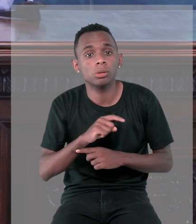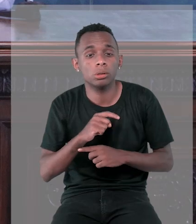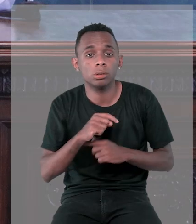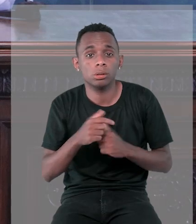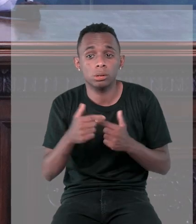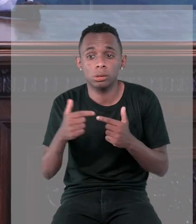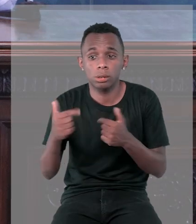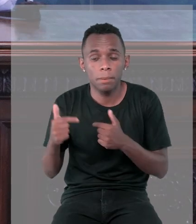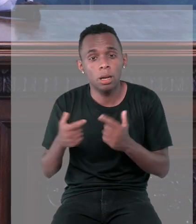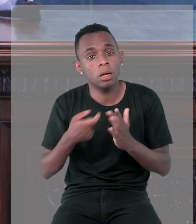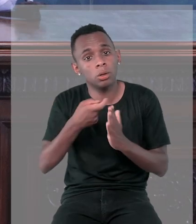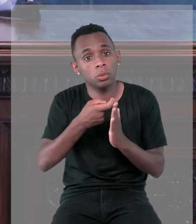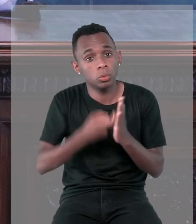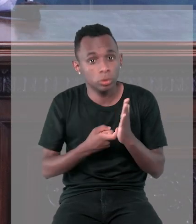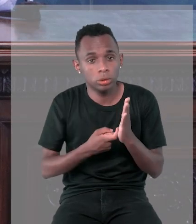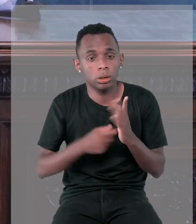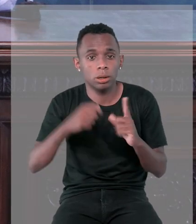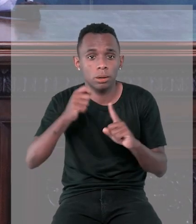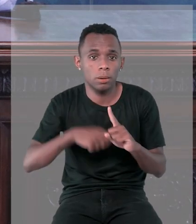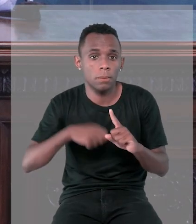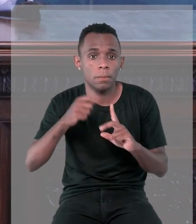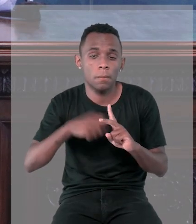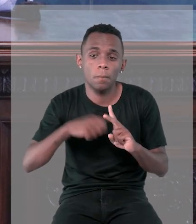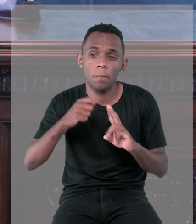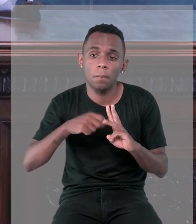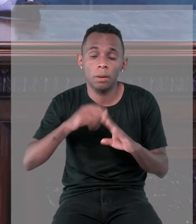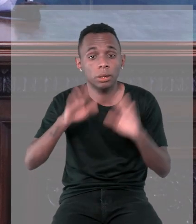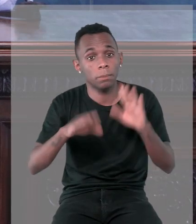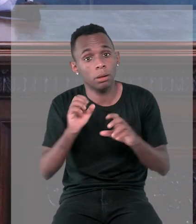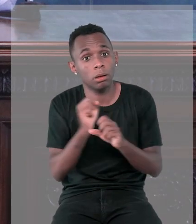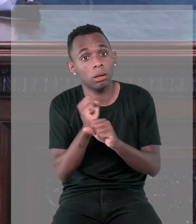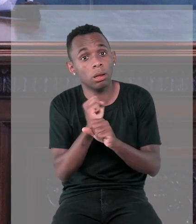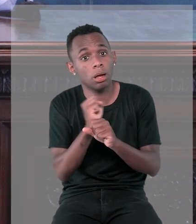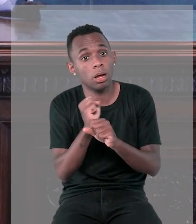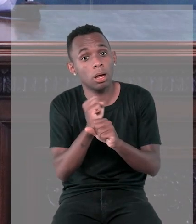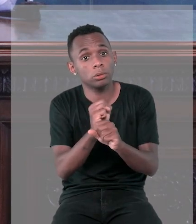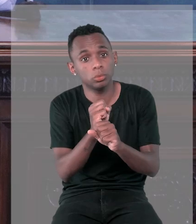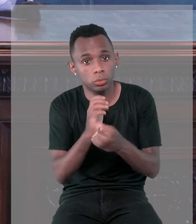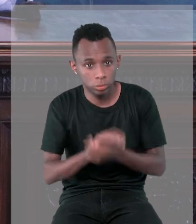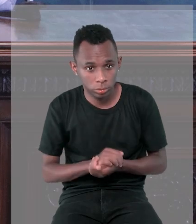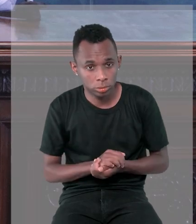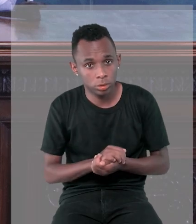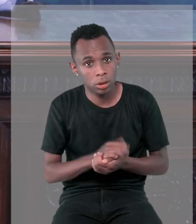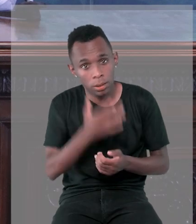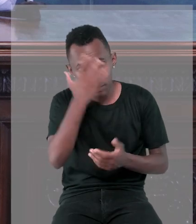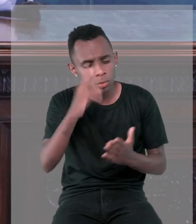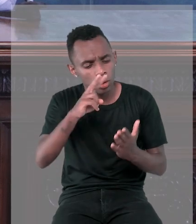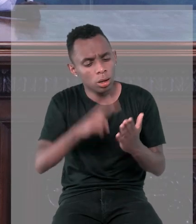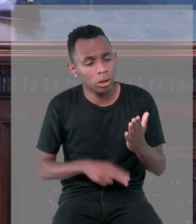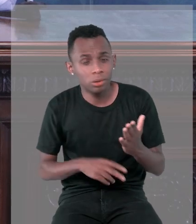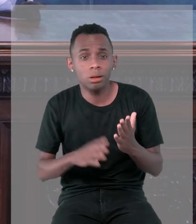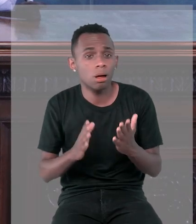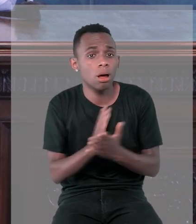trabalhando em cima do texto meses e meses, às vezes anos, e o leitor fica